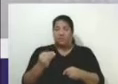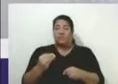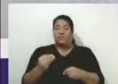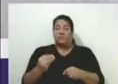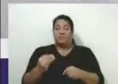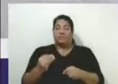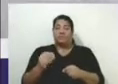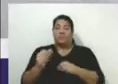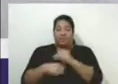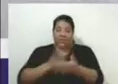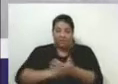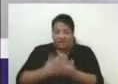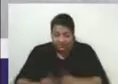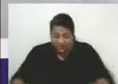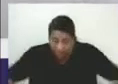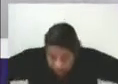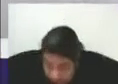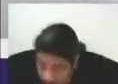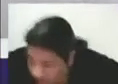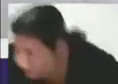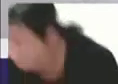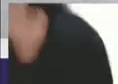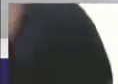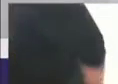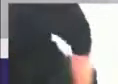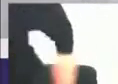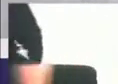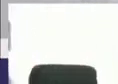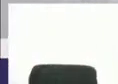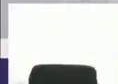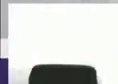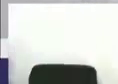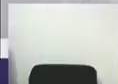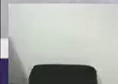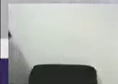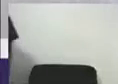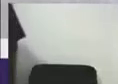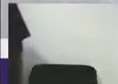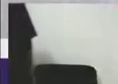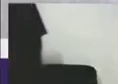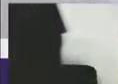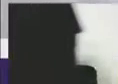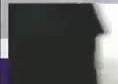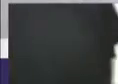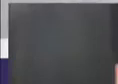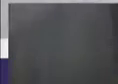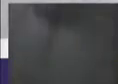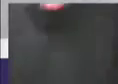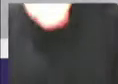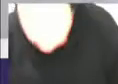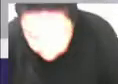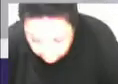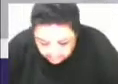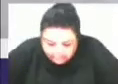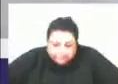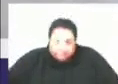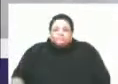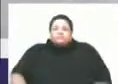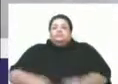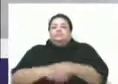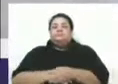ainda o ano passado, em outubro, ele seria chamado para que ele estudasse próximo à sua casa.